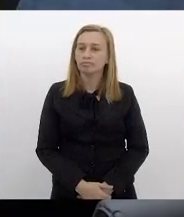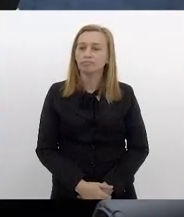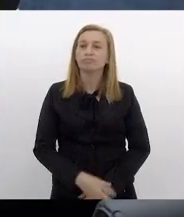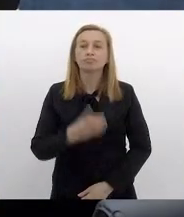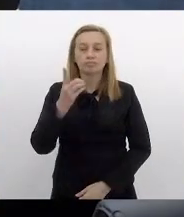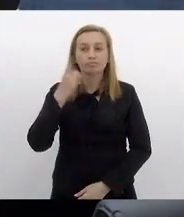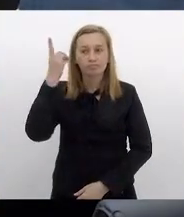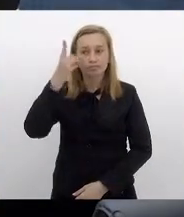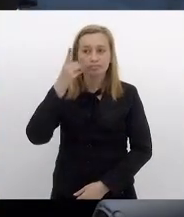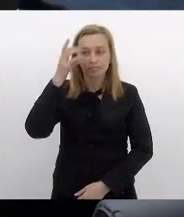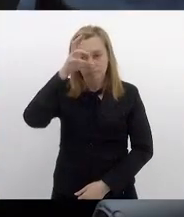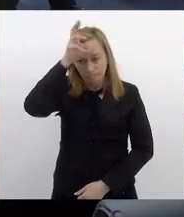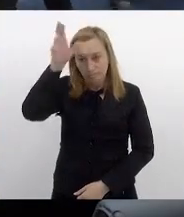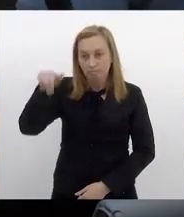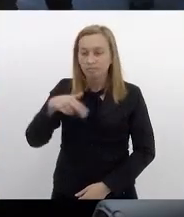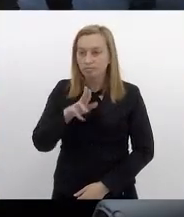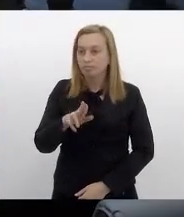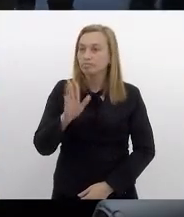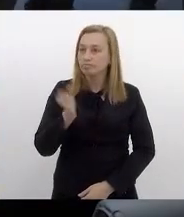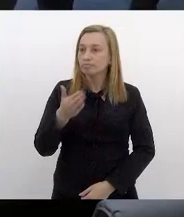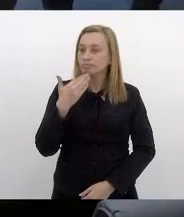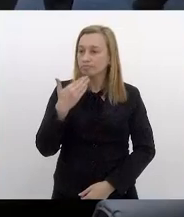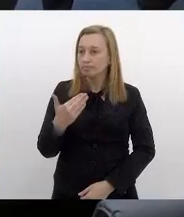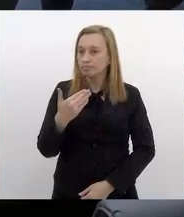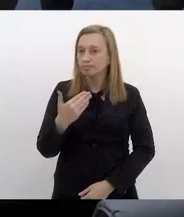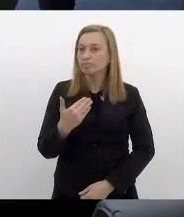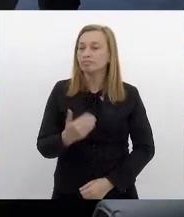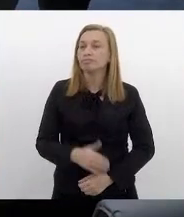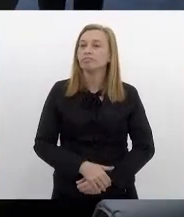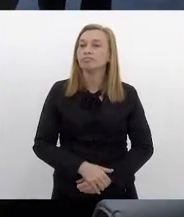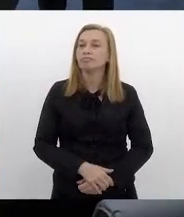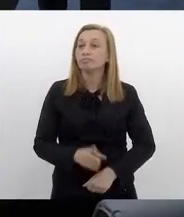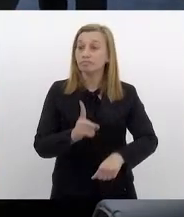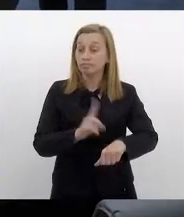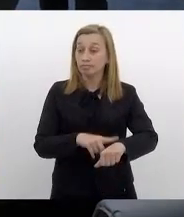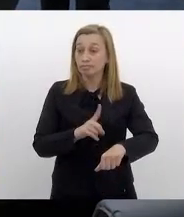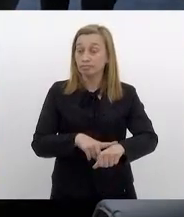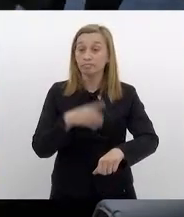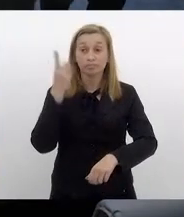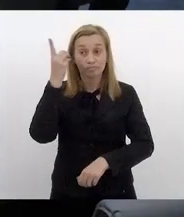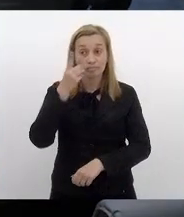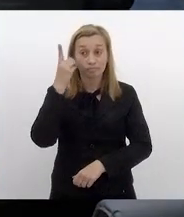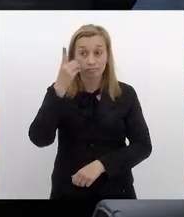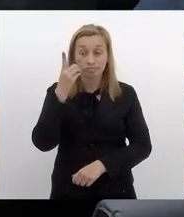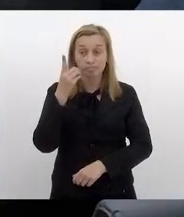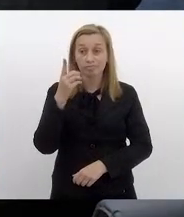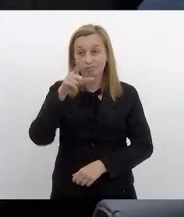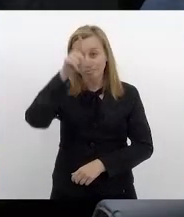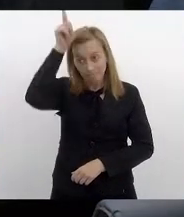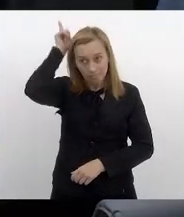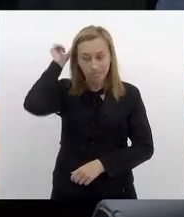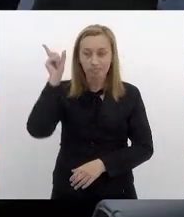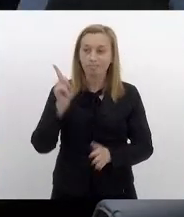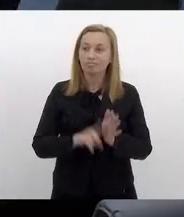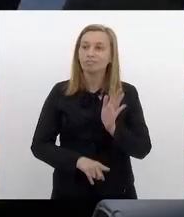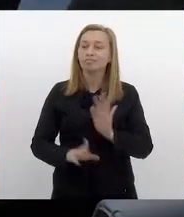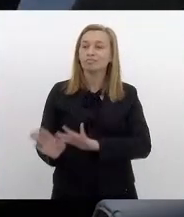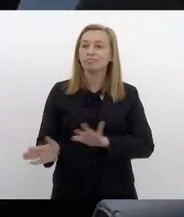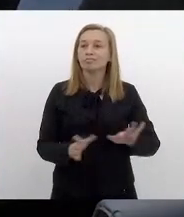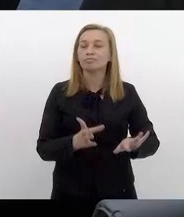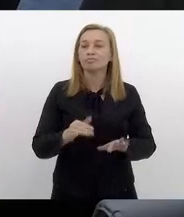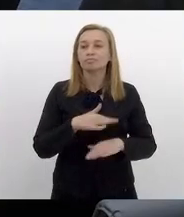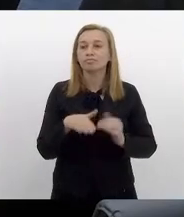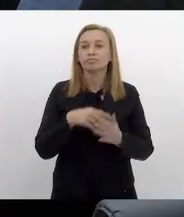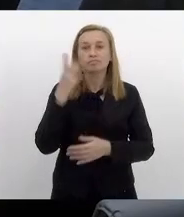Deputada Tiaju, preliminarmente, eu já pediria isonomia em relação ao tempo do deputado Luiz Paulo. Bom, senhoras deputadas, senhores